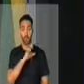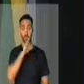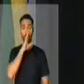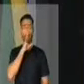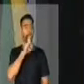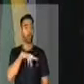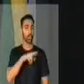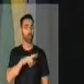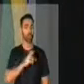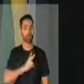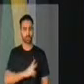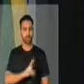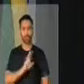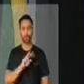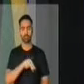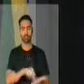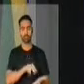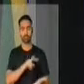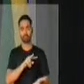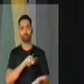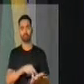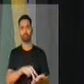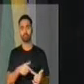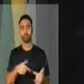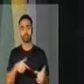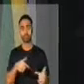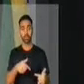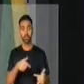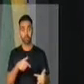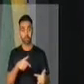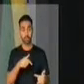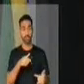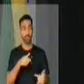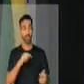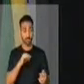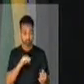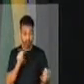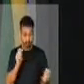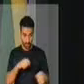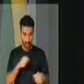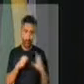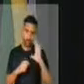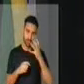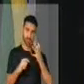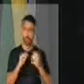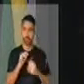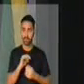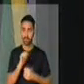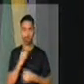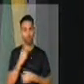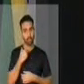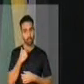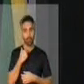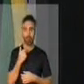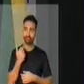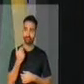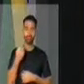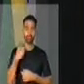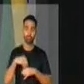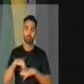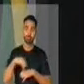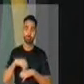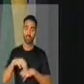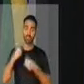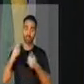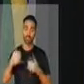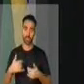tem acompanhado de perto, e quando pode, resolve, quando não pode, também tem colocado as dificuldades. Então, não poderia deixar de aproveitar. E